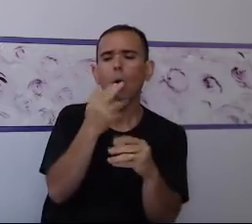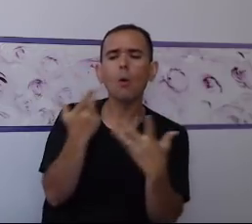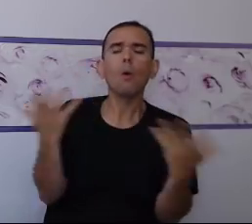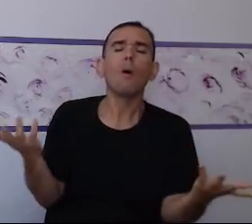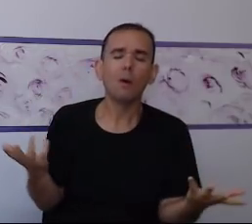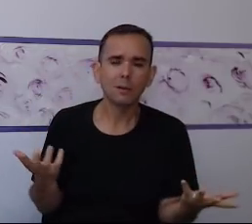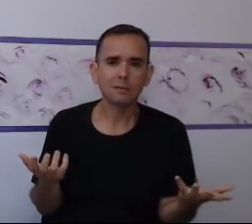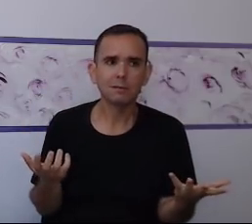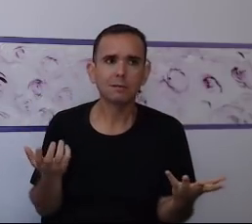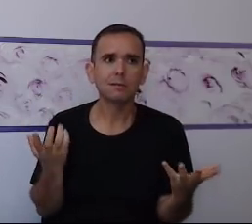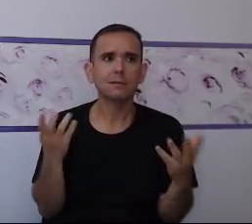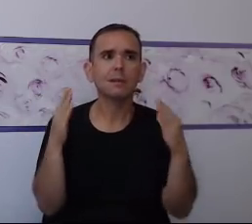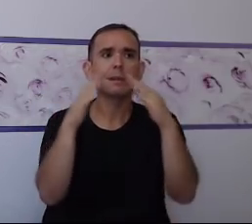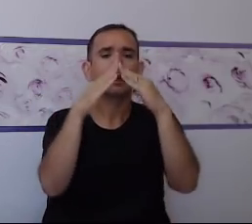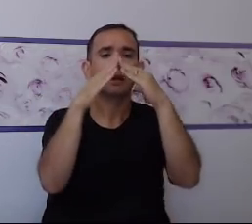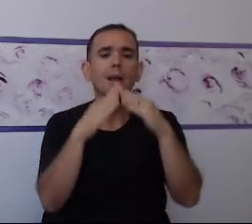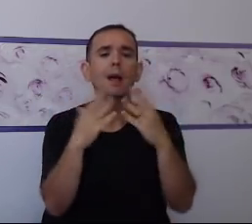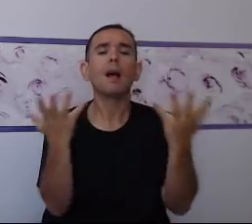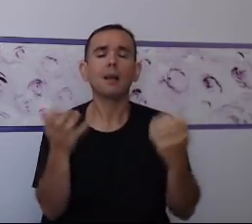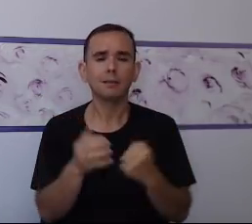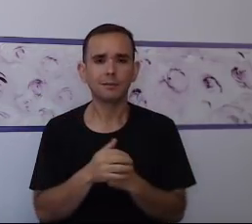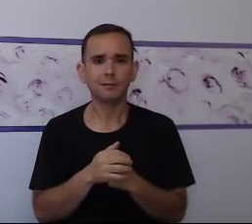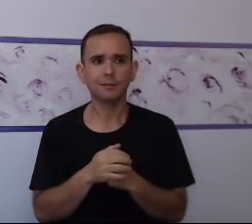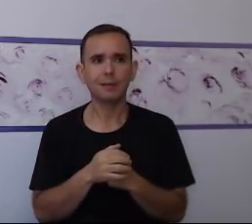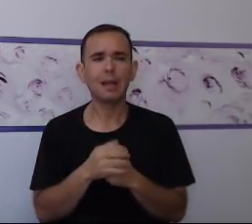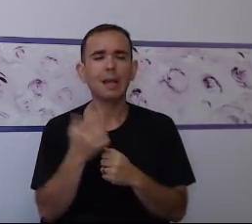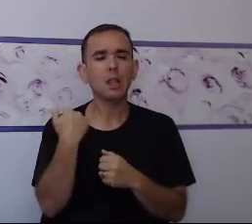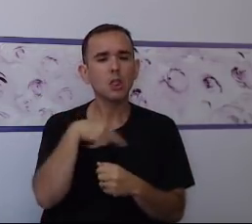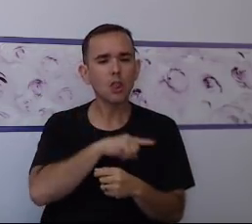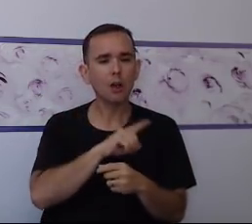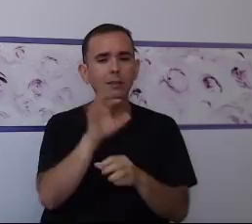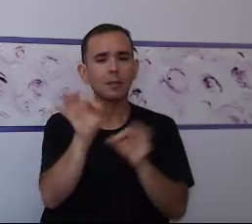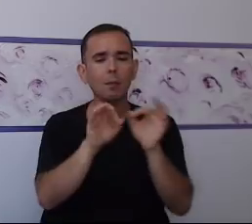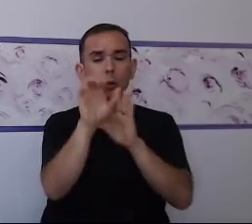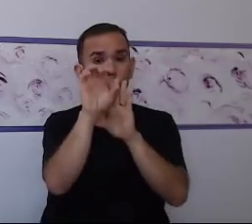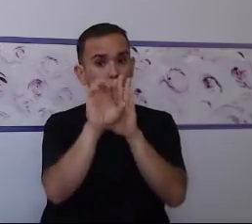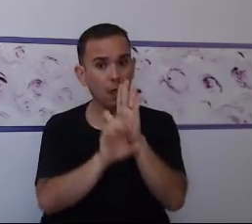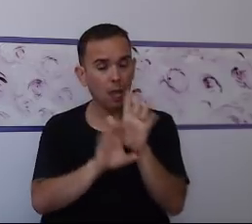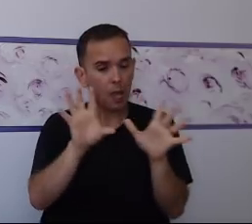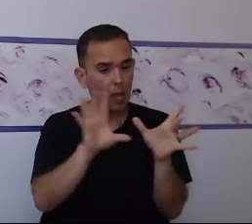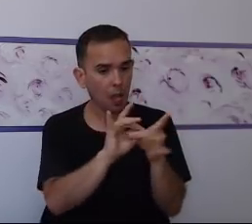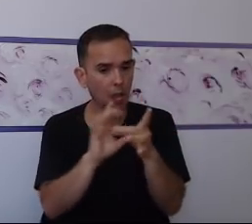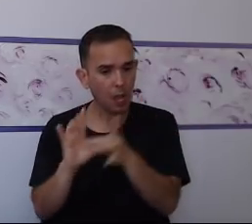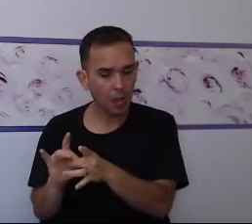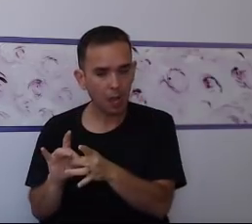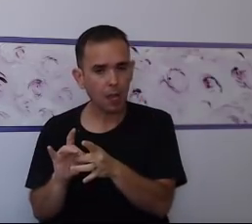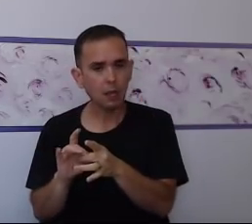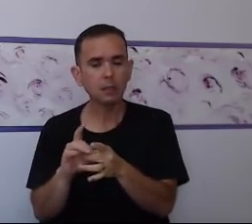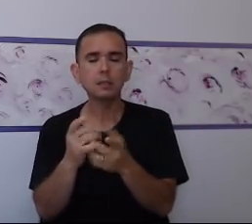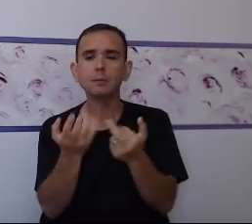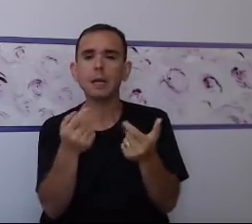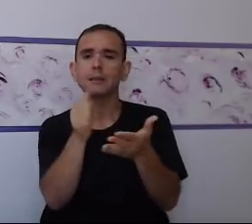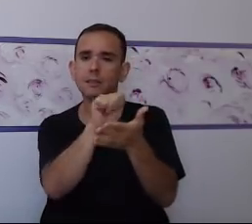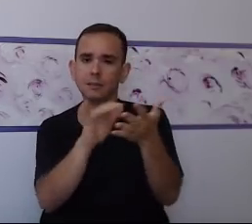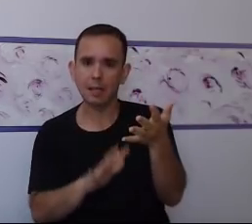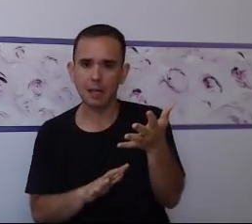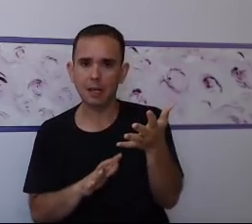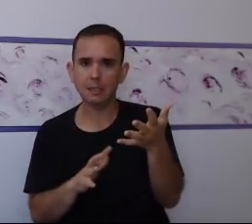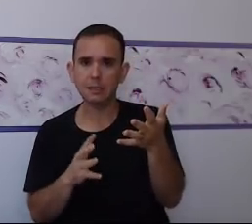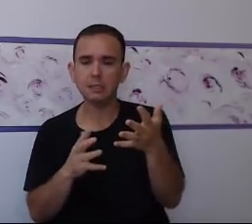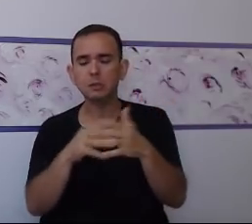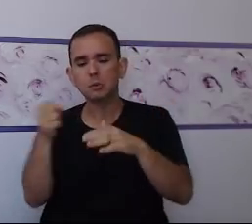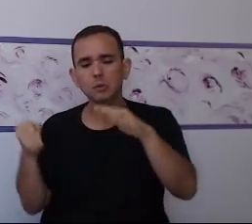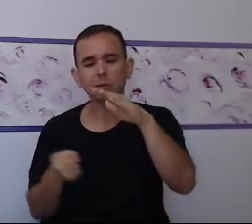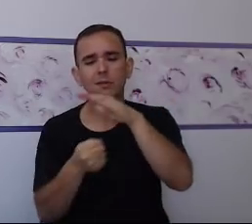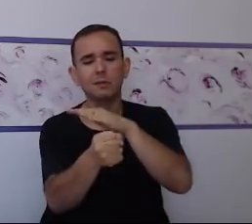para colocar no teto da casa? Então, a gente trabalha no mesmo contexto, na mesma atividade, levando para uma